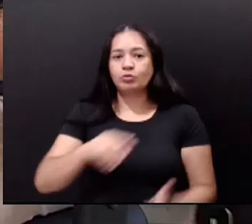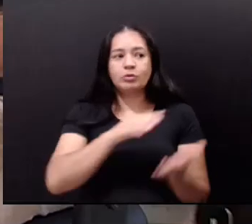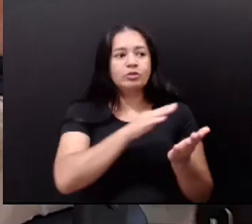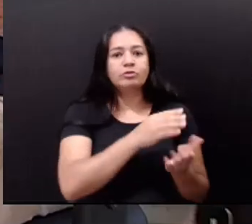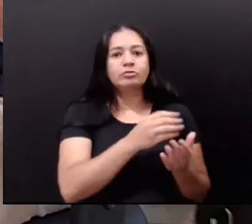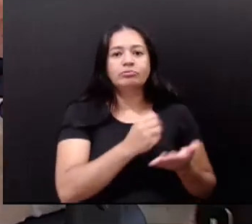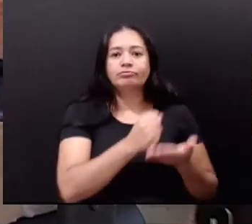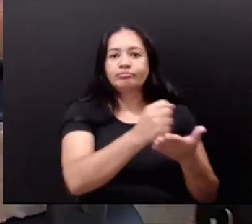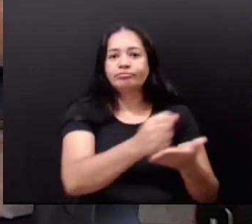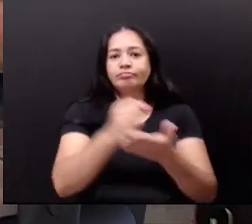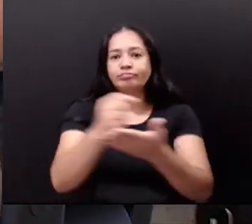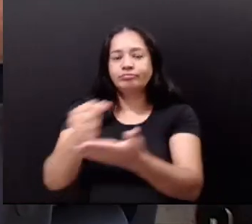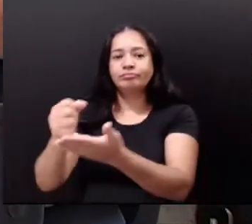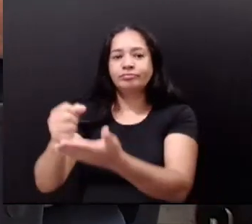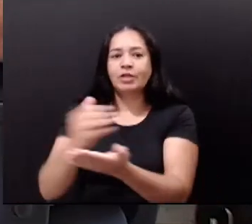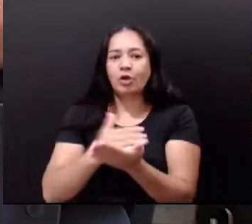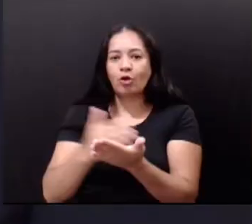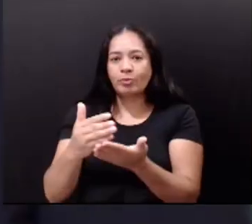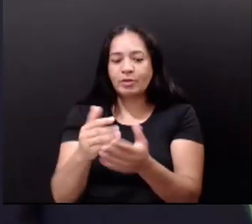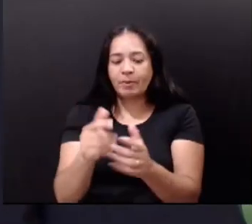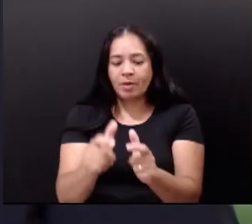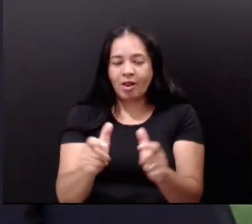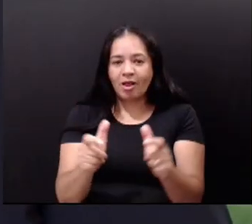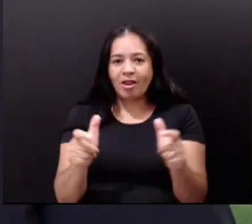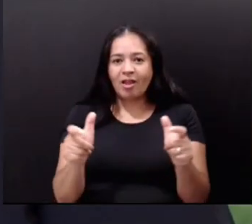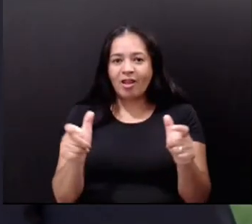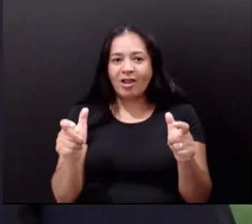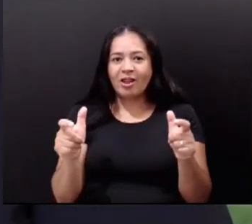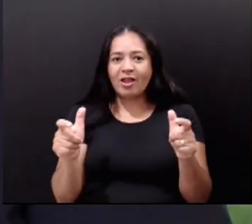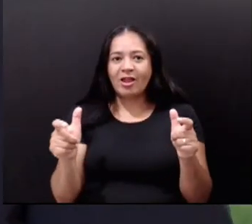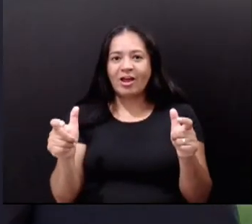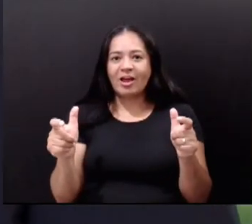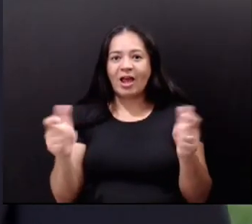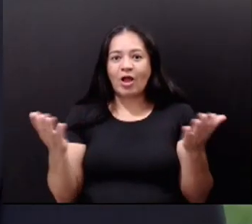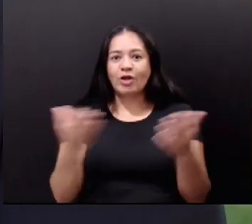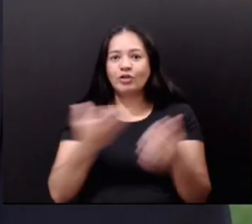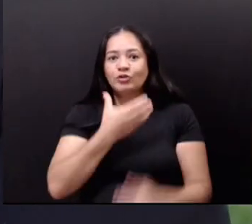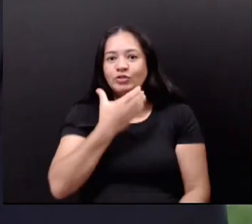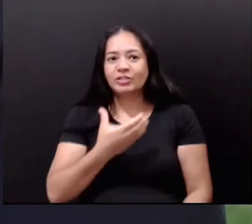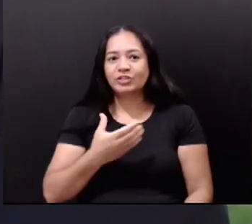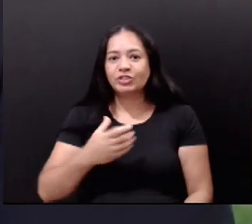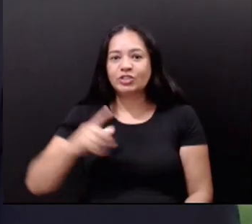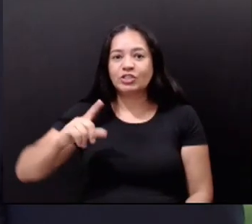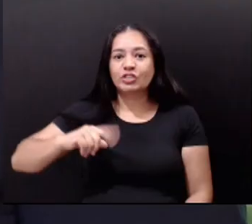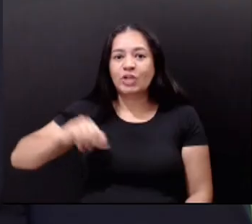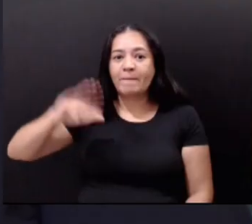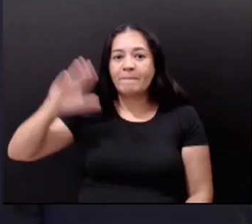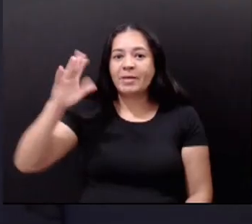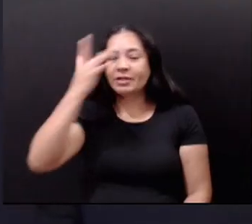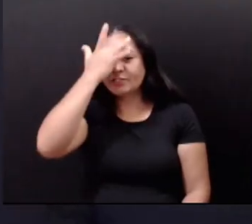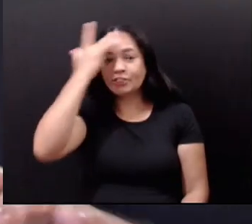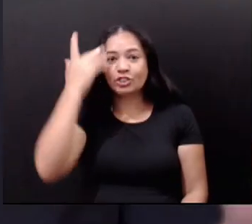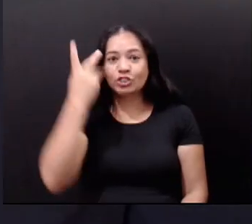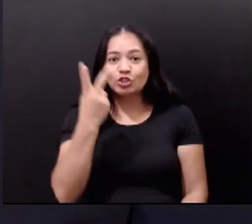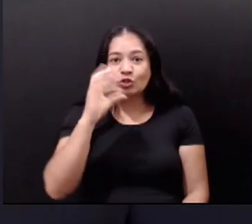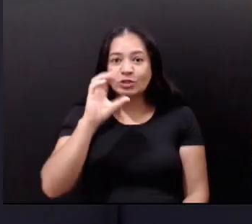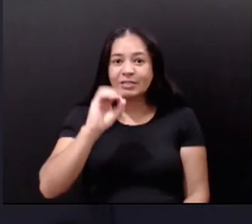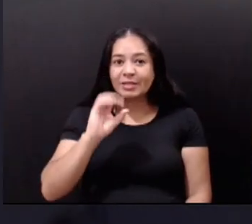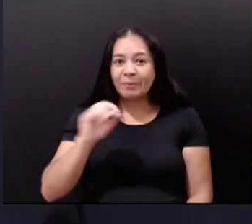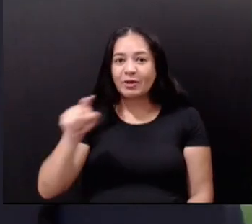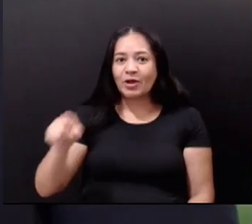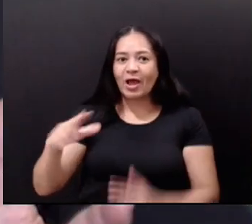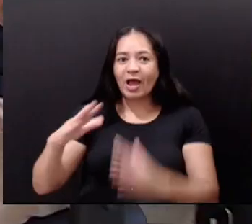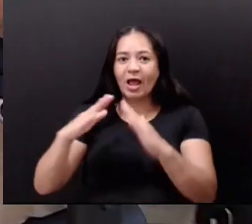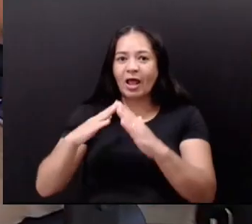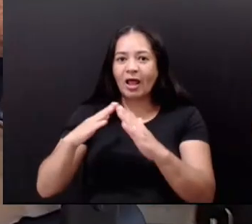e foi crescendo, crescendo, crescendo. Chegou uma distribuição de Natal, tinha mais de 200 pessoas no quintal daquela casa. E aí parou a rua, né?